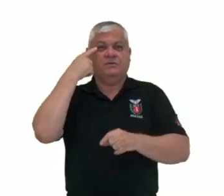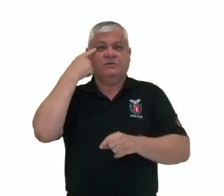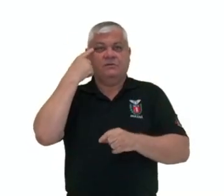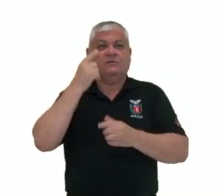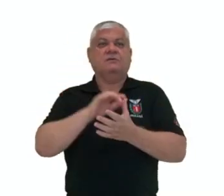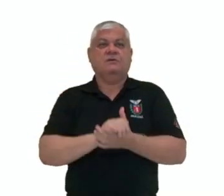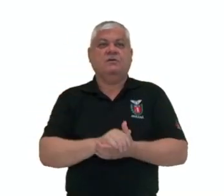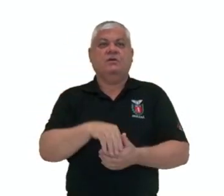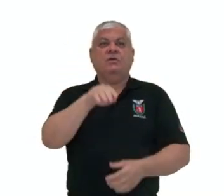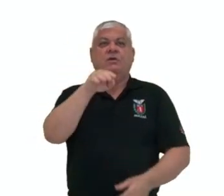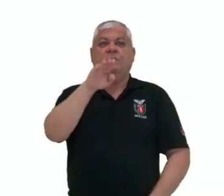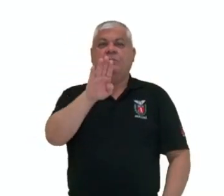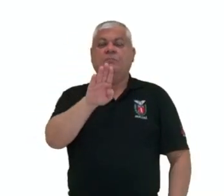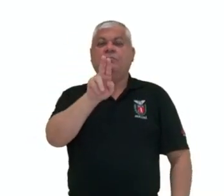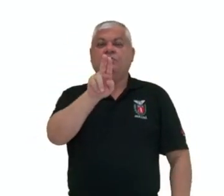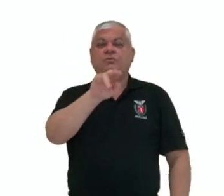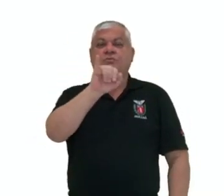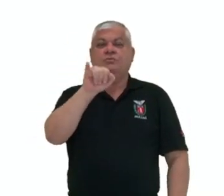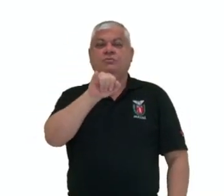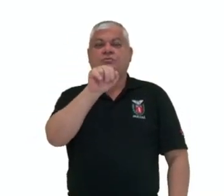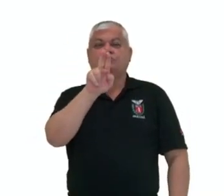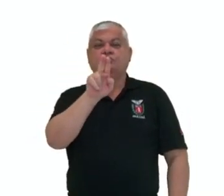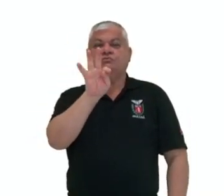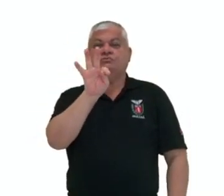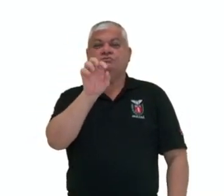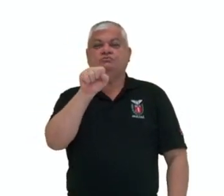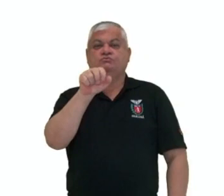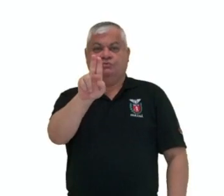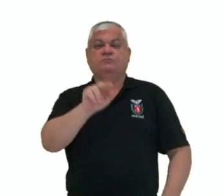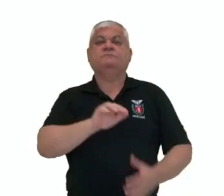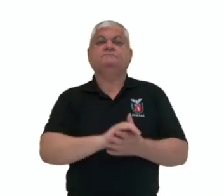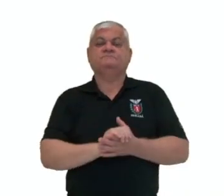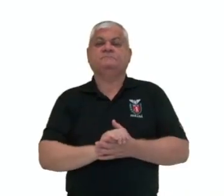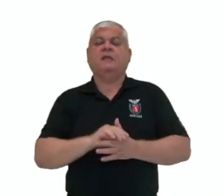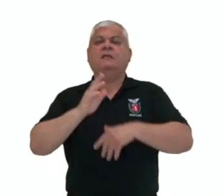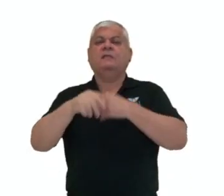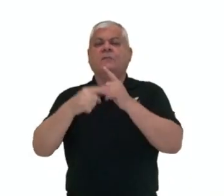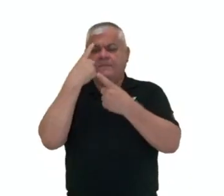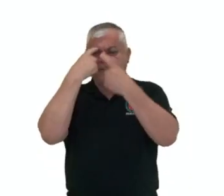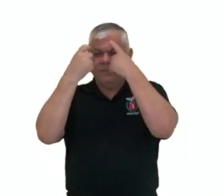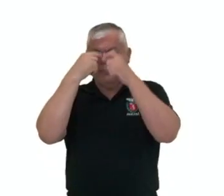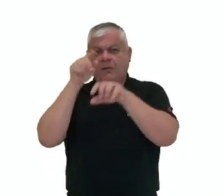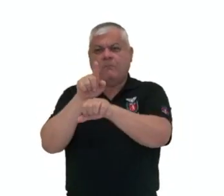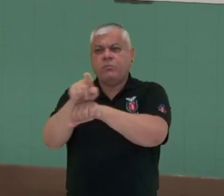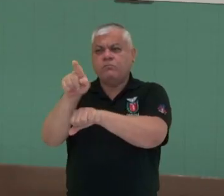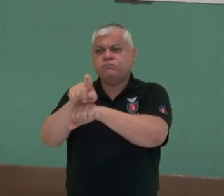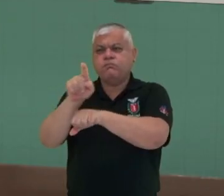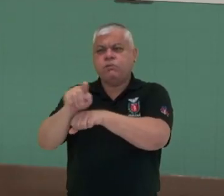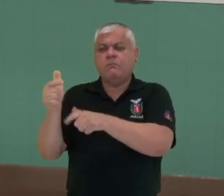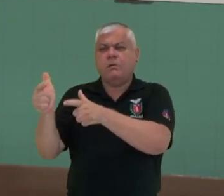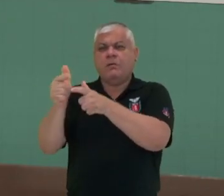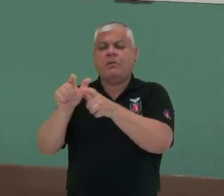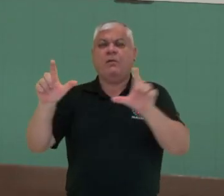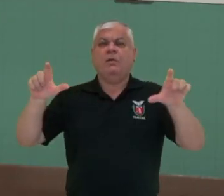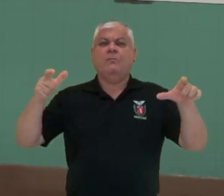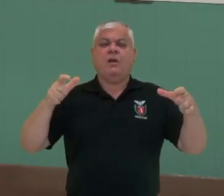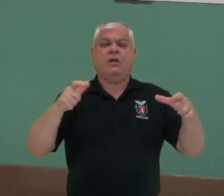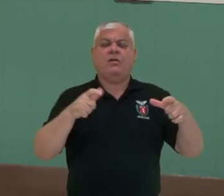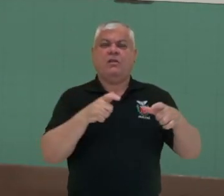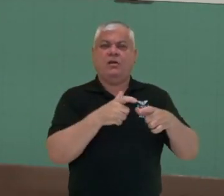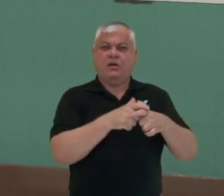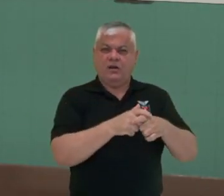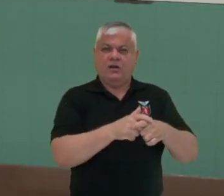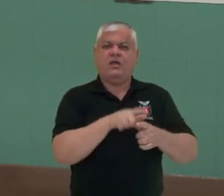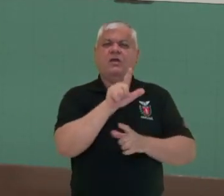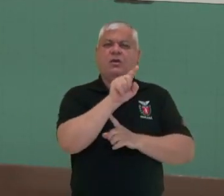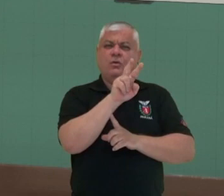Bujutsu. Como mencionado, com o advento das armas de fogo, elas passaram a perder a função em batalhas e com isso sofreram